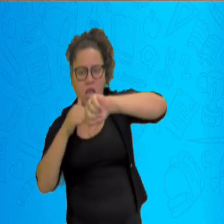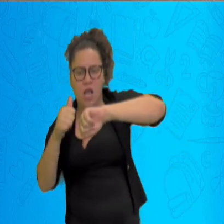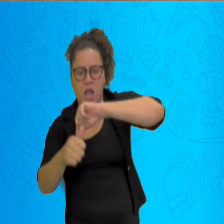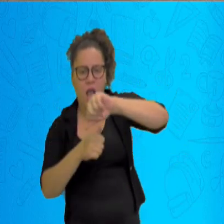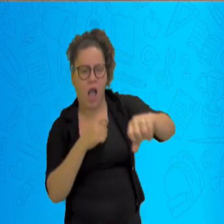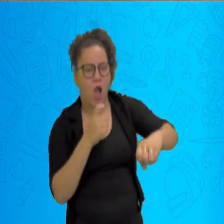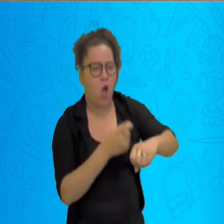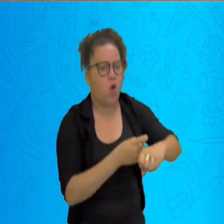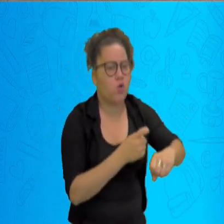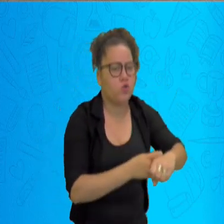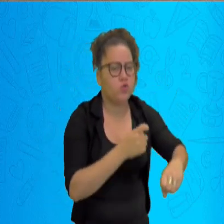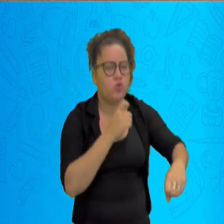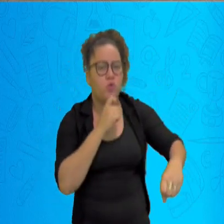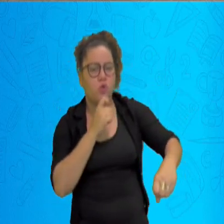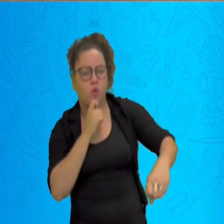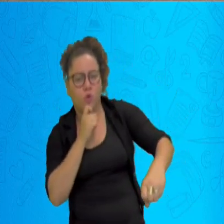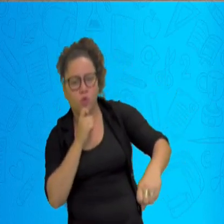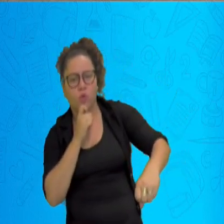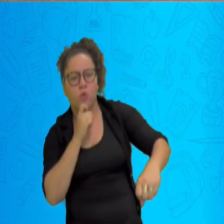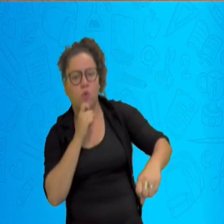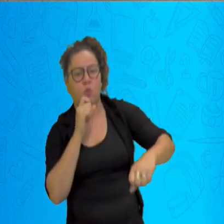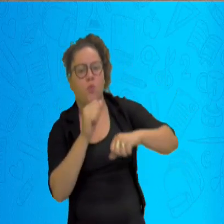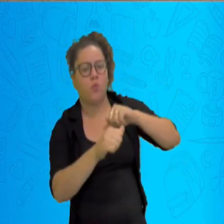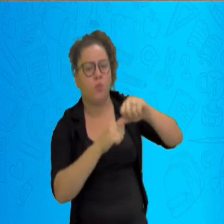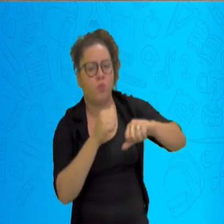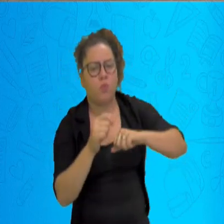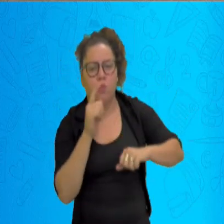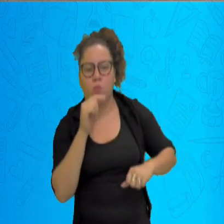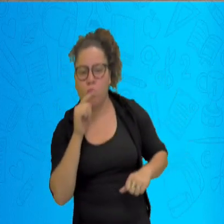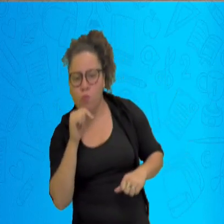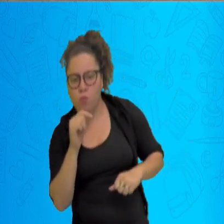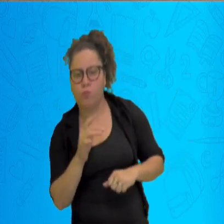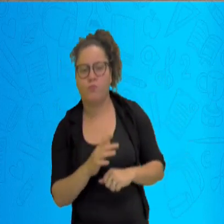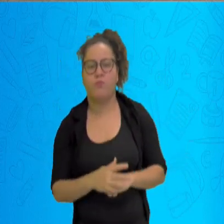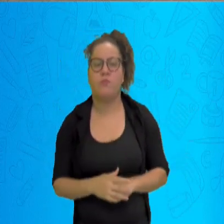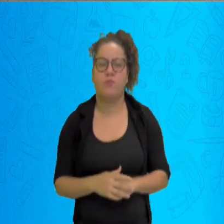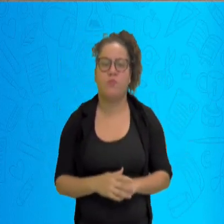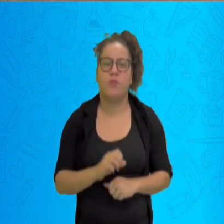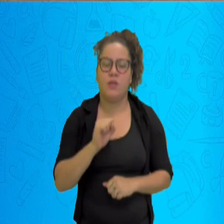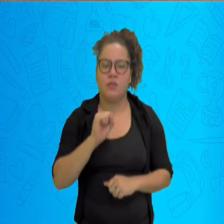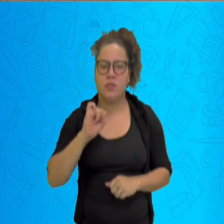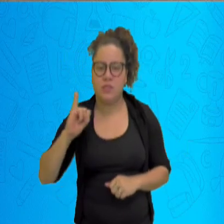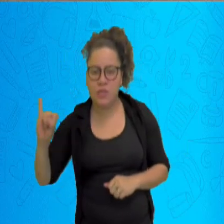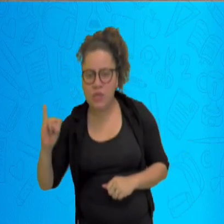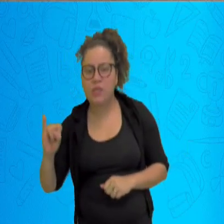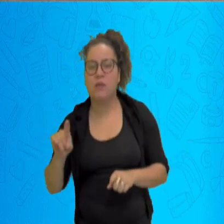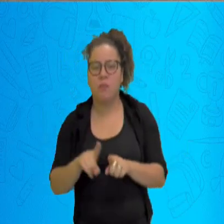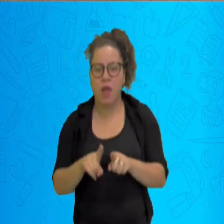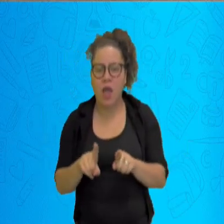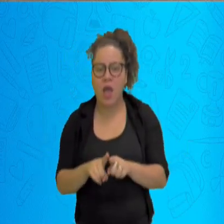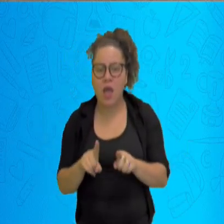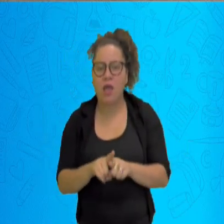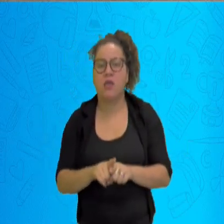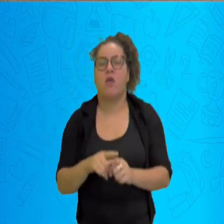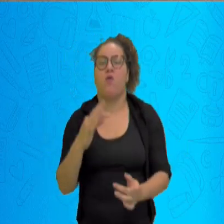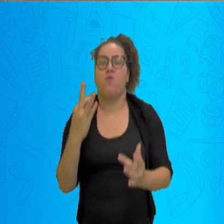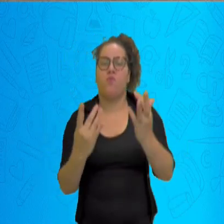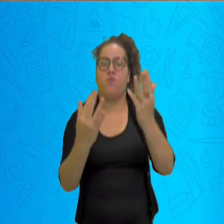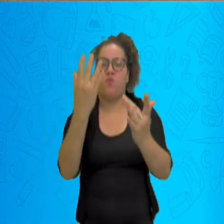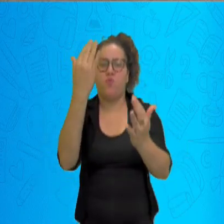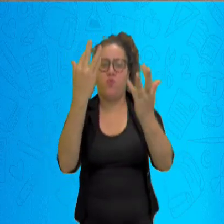estado líquido para o sólido, depende da temperatura. E para o gasoso também depende